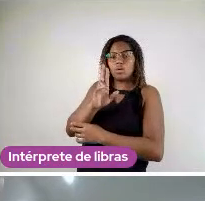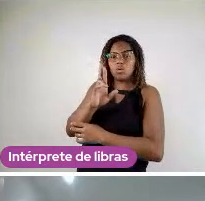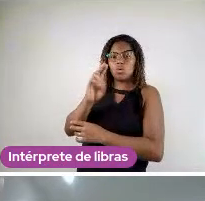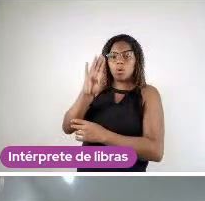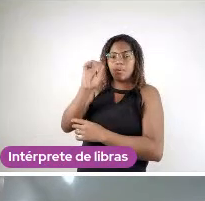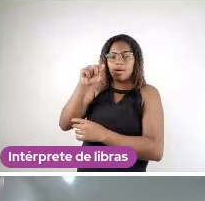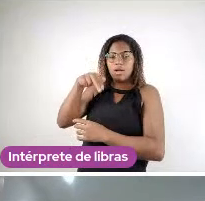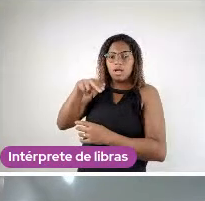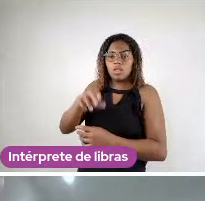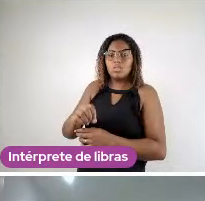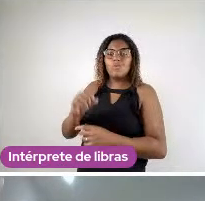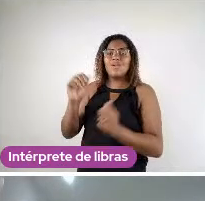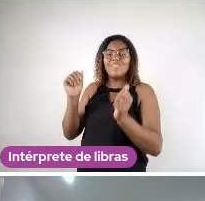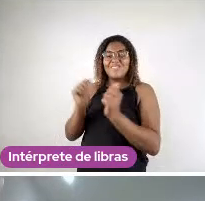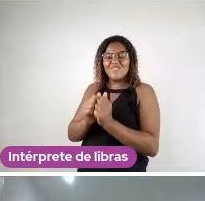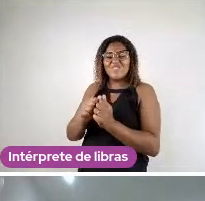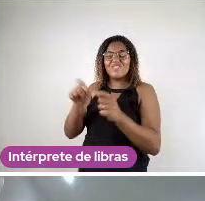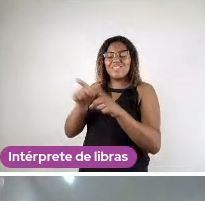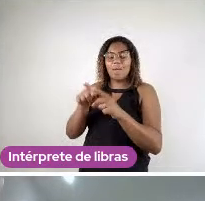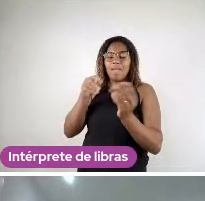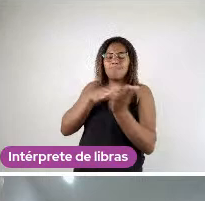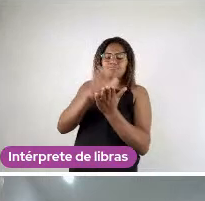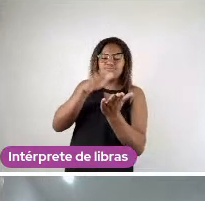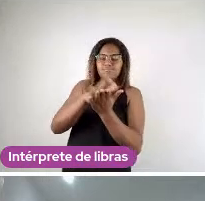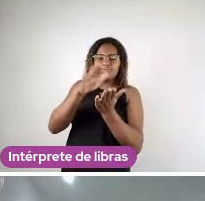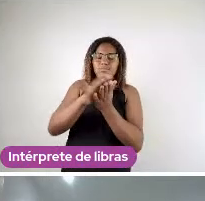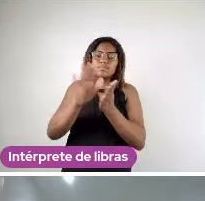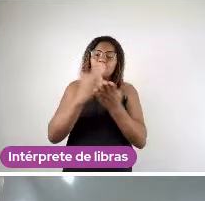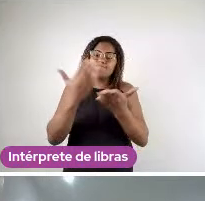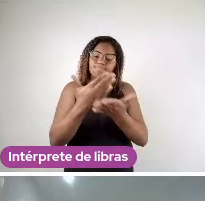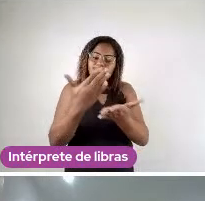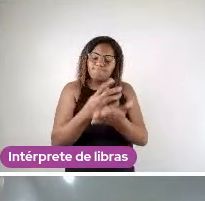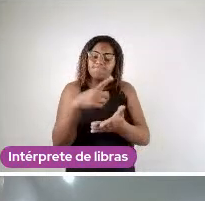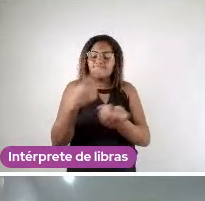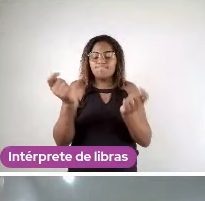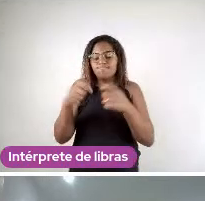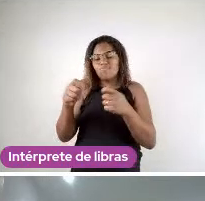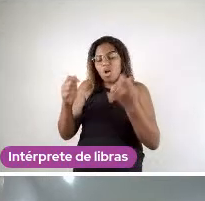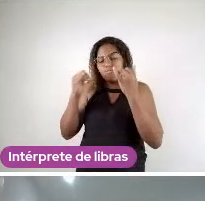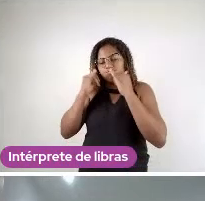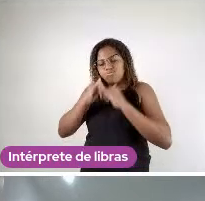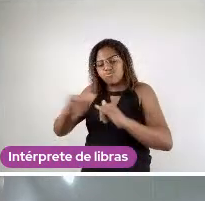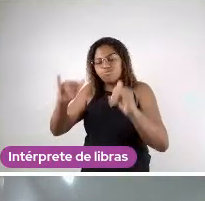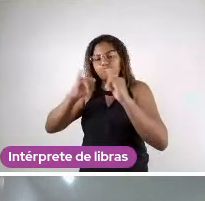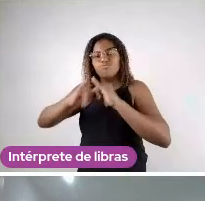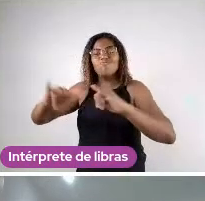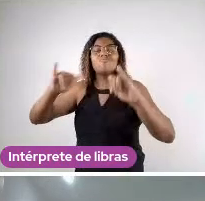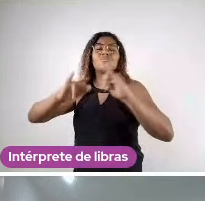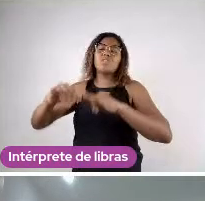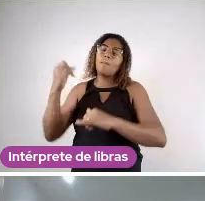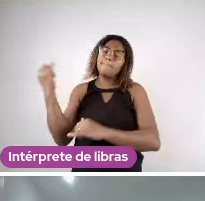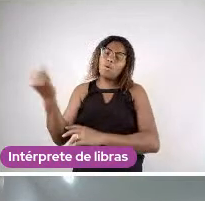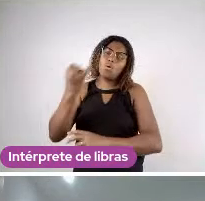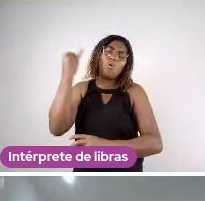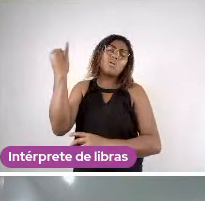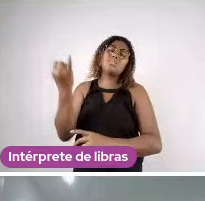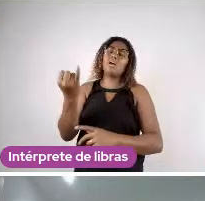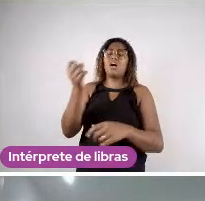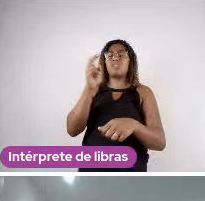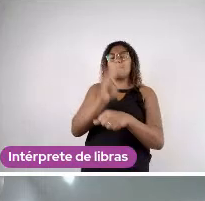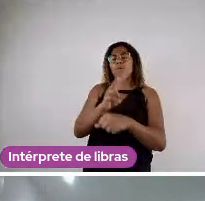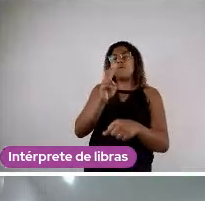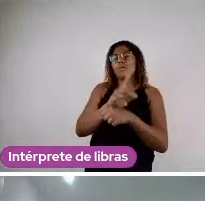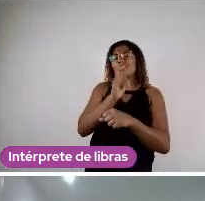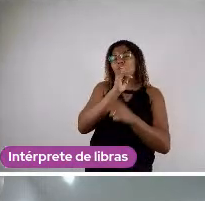dessa cartilha, para que a gente possa levar um pouco essa mensagem da importância dos oceanos, no caso